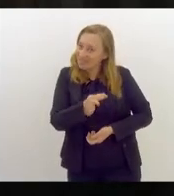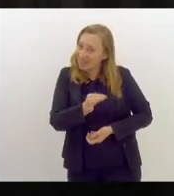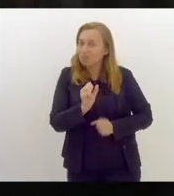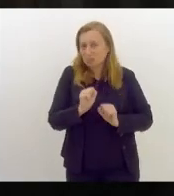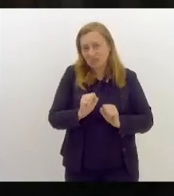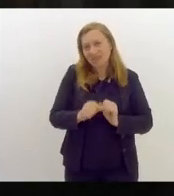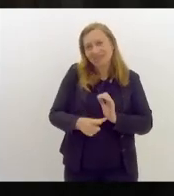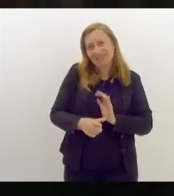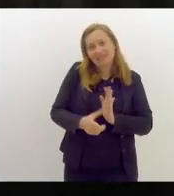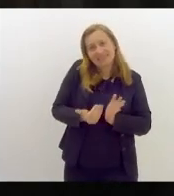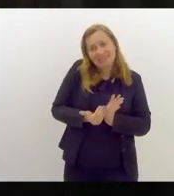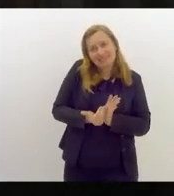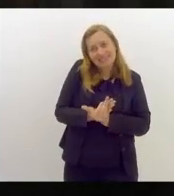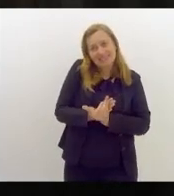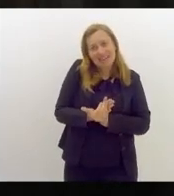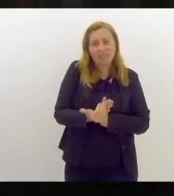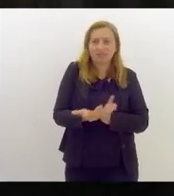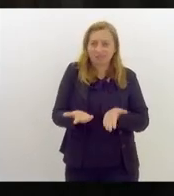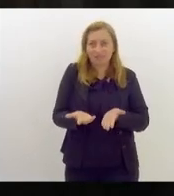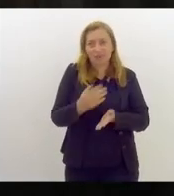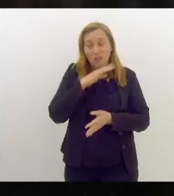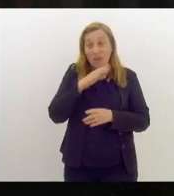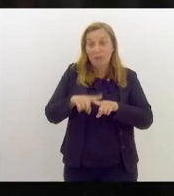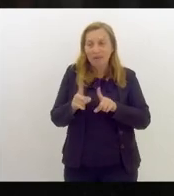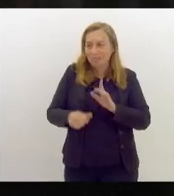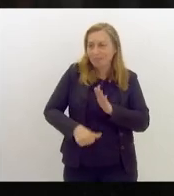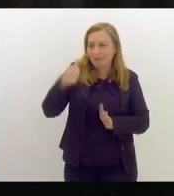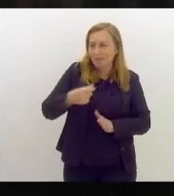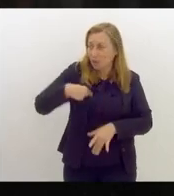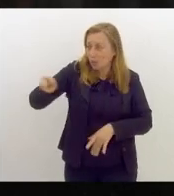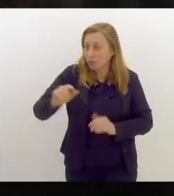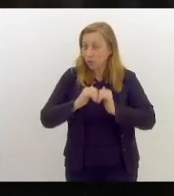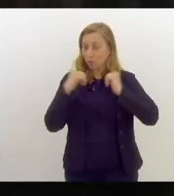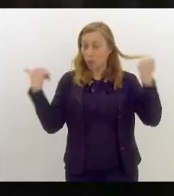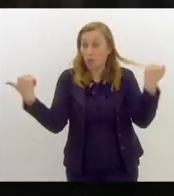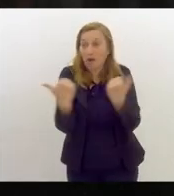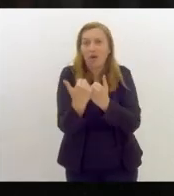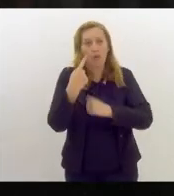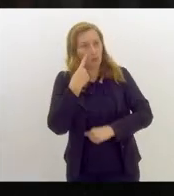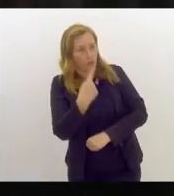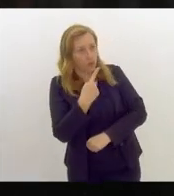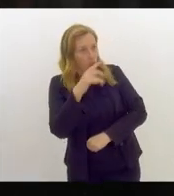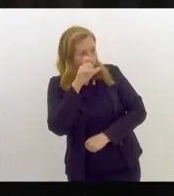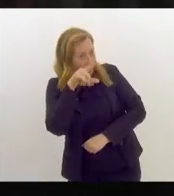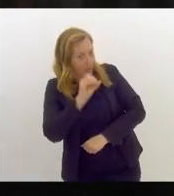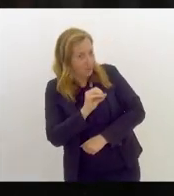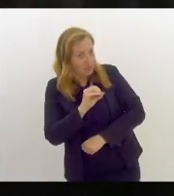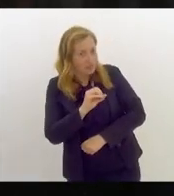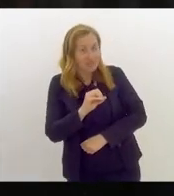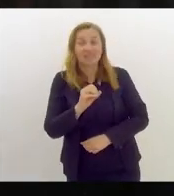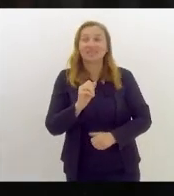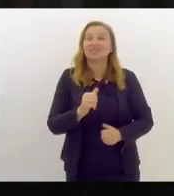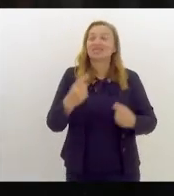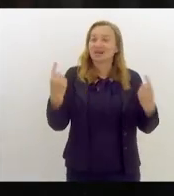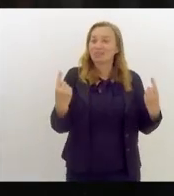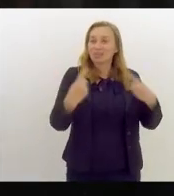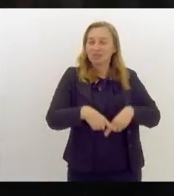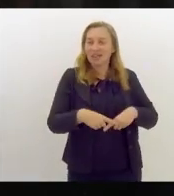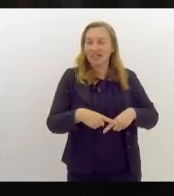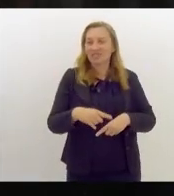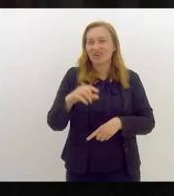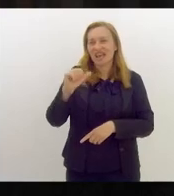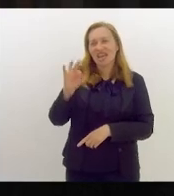poderia ter começado bem como um desastre porque a primeira vez que eu fui ao Maracanã ver o Léo foi na final do campeonato carioca de